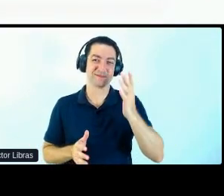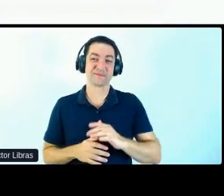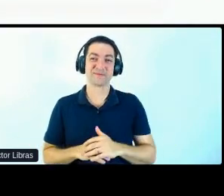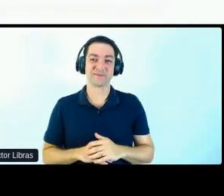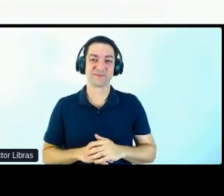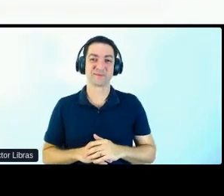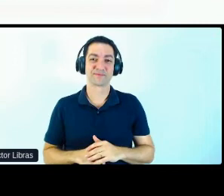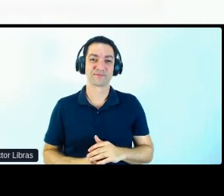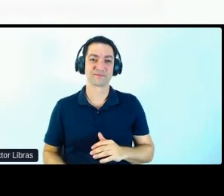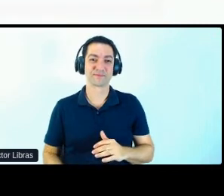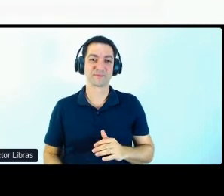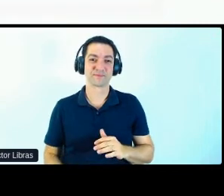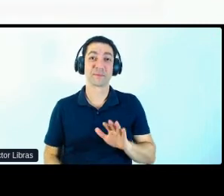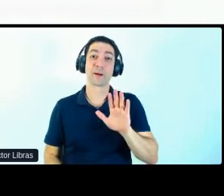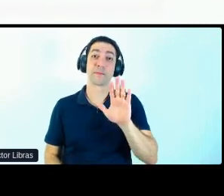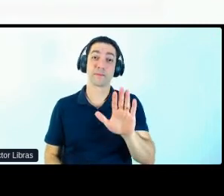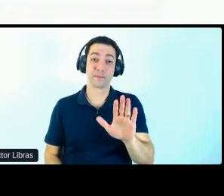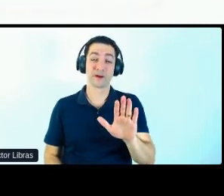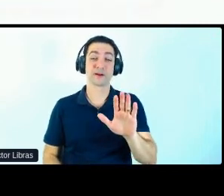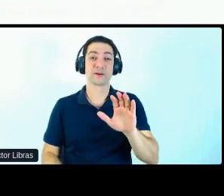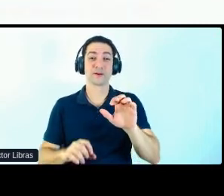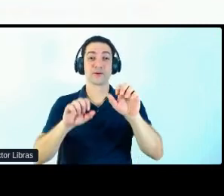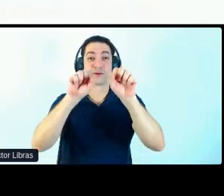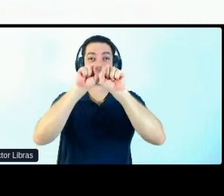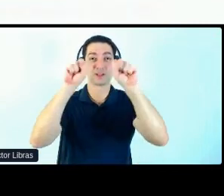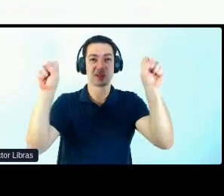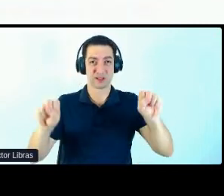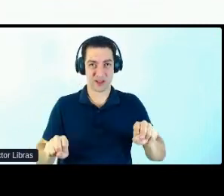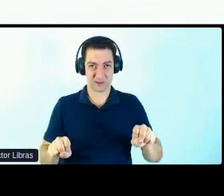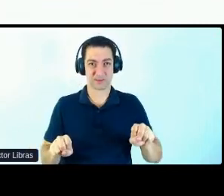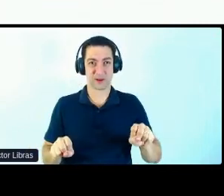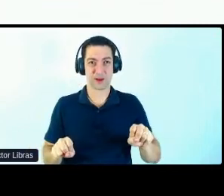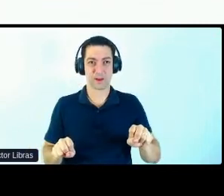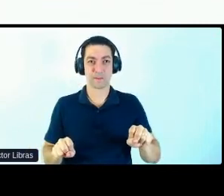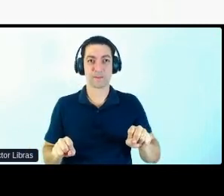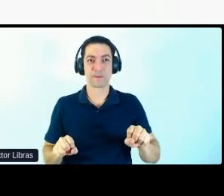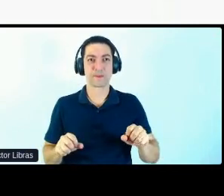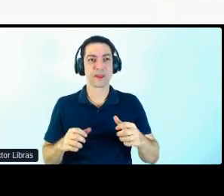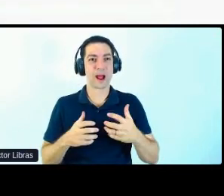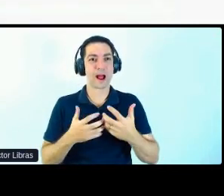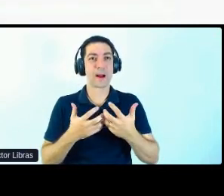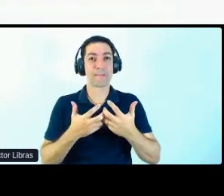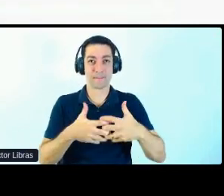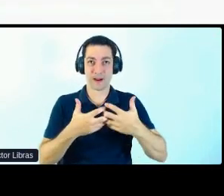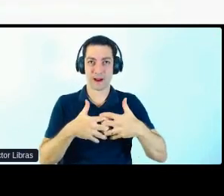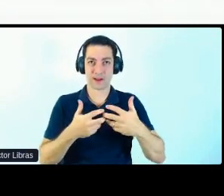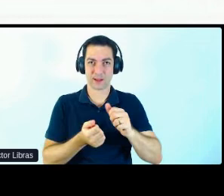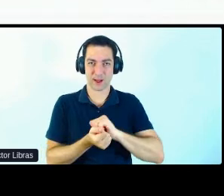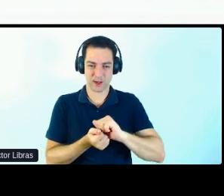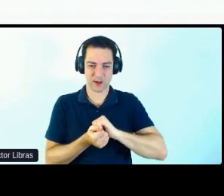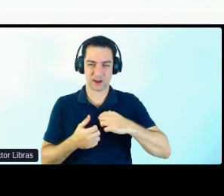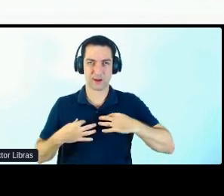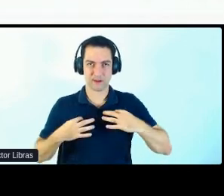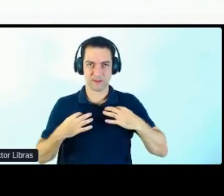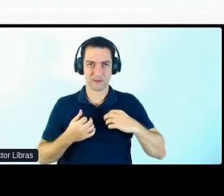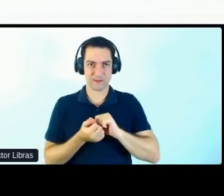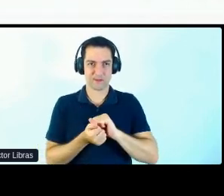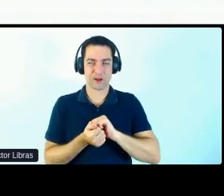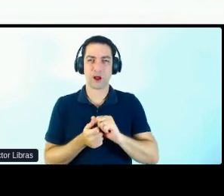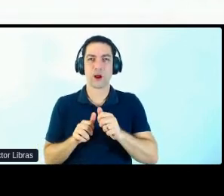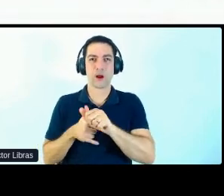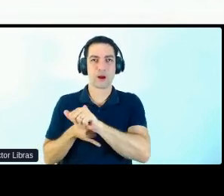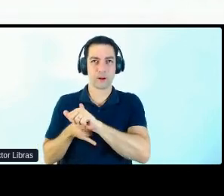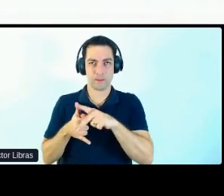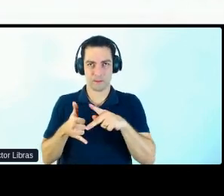nesse sistema, né, a máquina de lavar, então, com um aplicativo que tem um controle, aí,